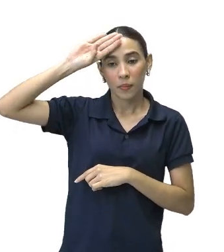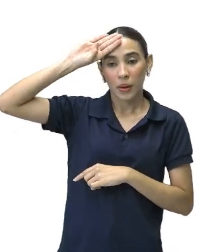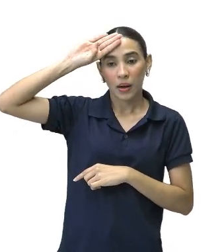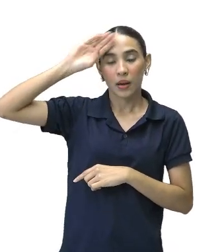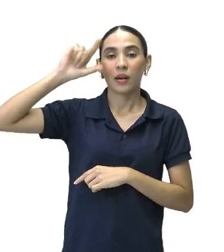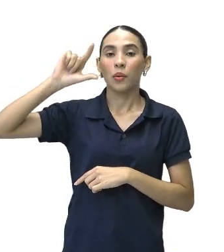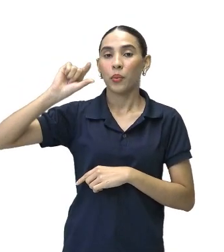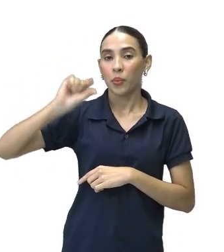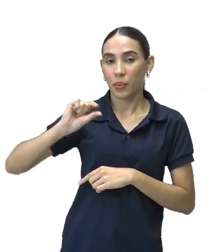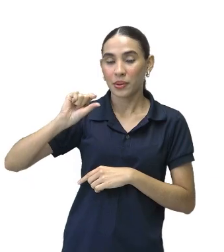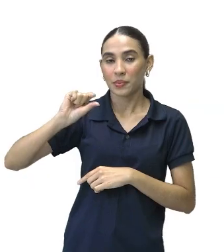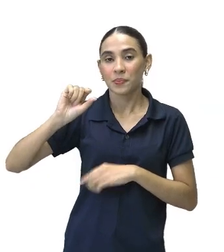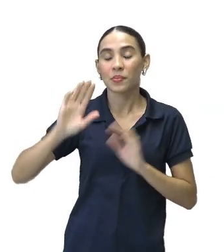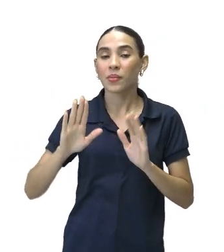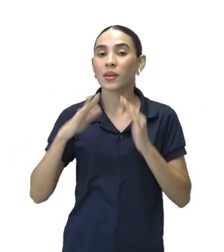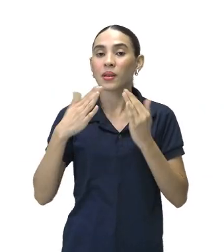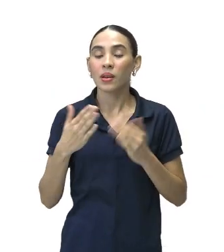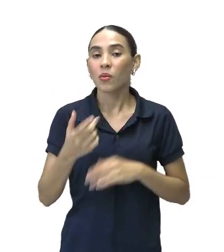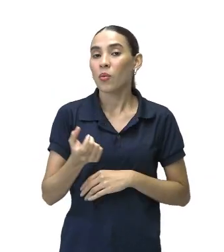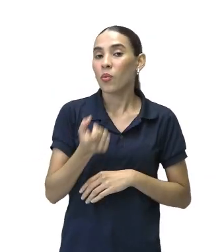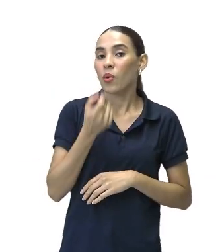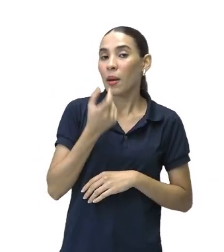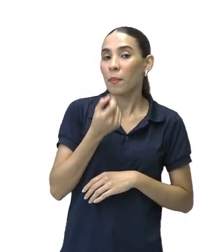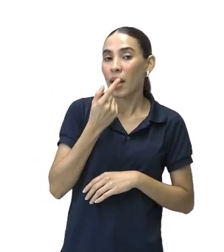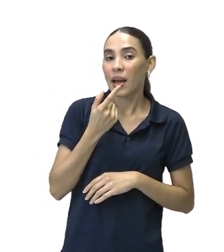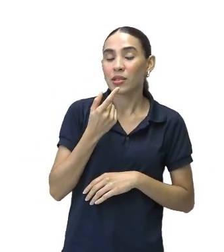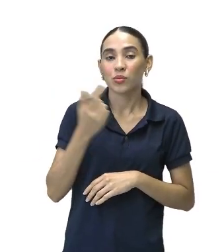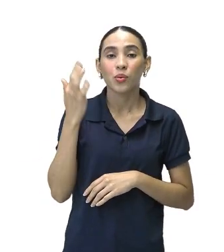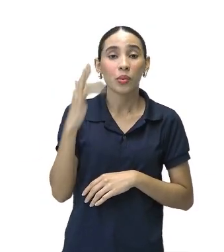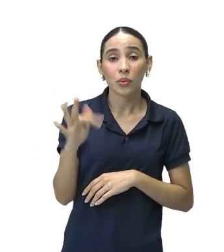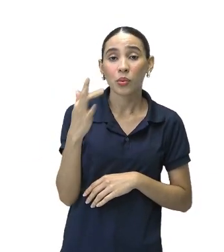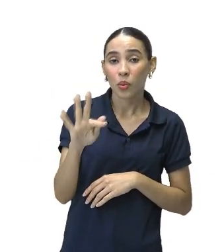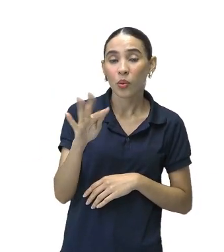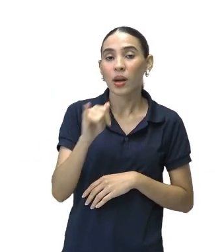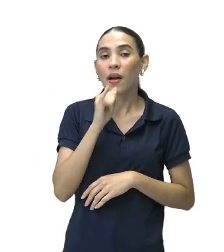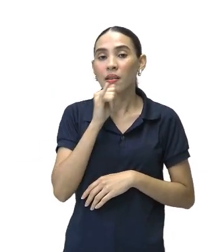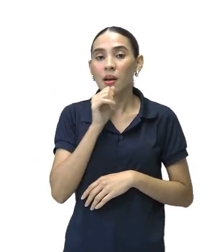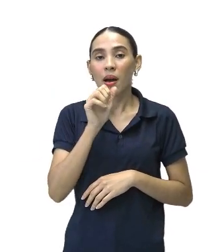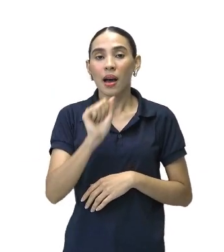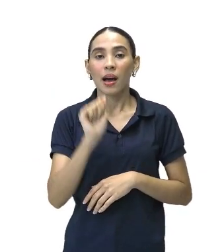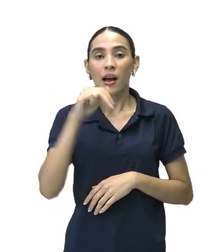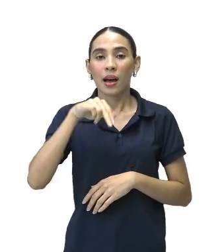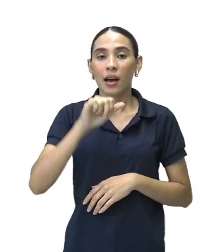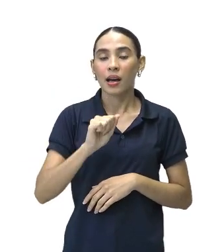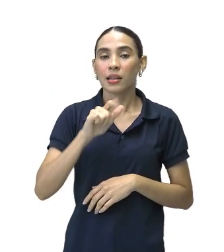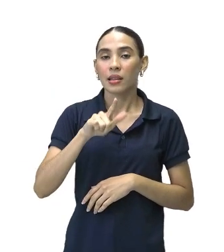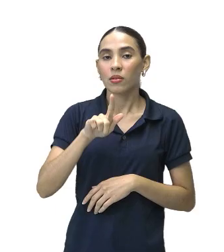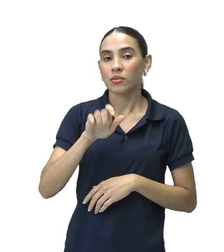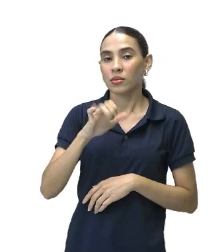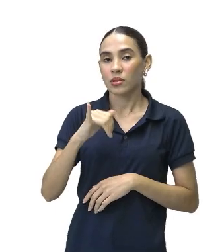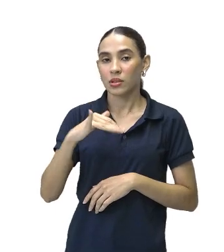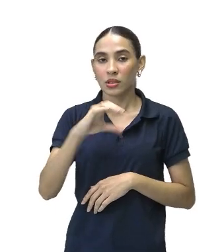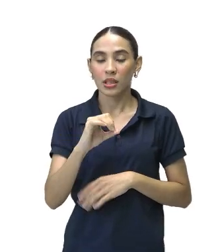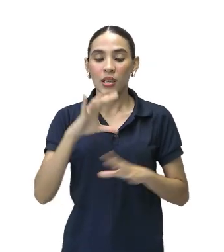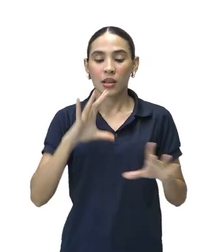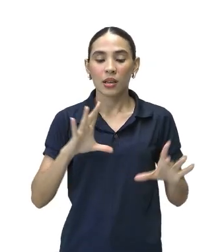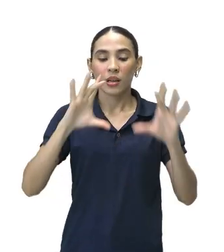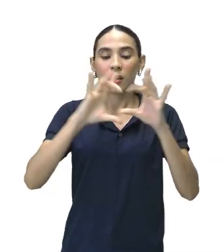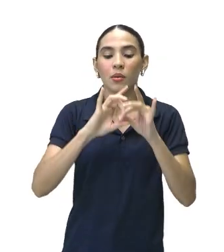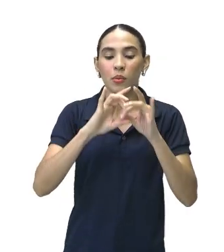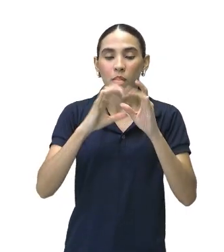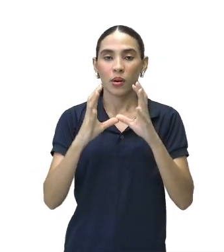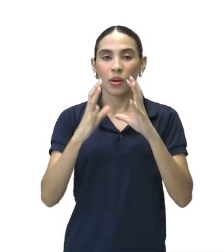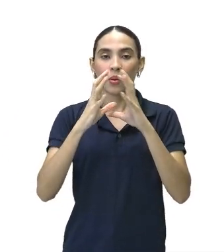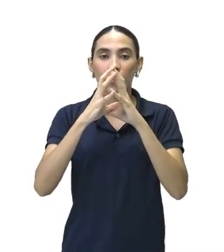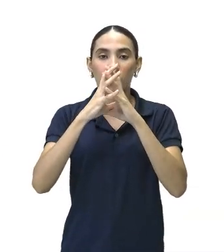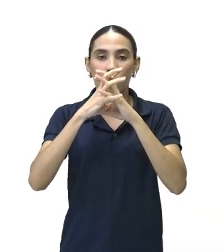exemplo. Então, um remédio para a dor, como o analgésico, ele se liga ao receptor da